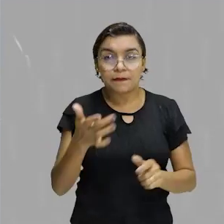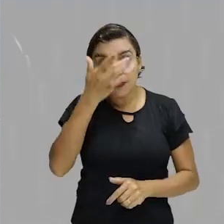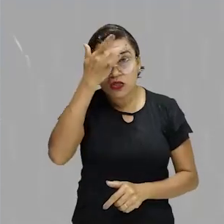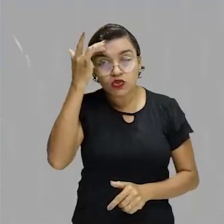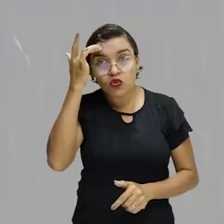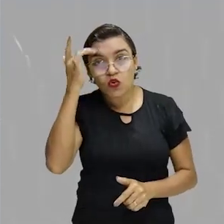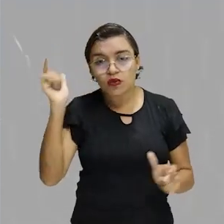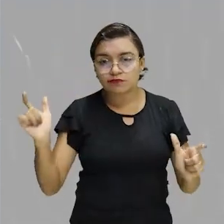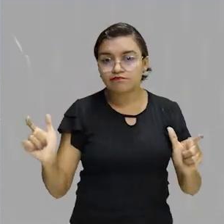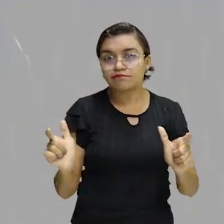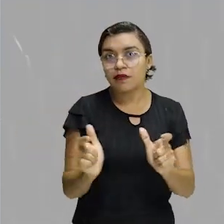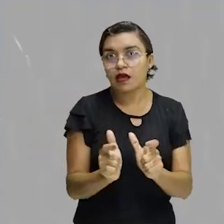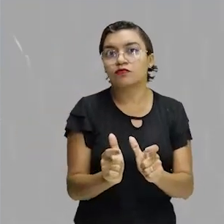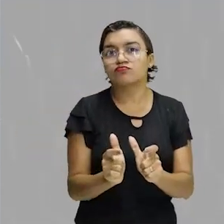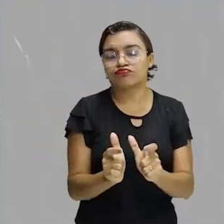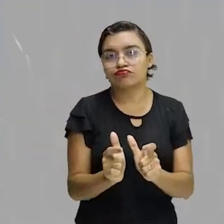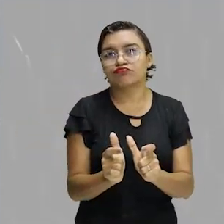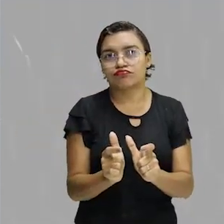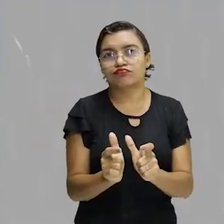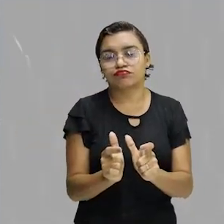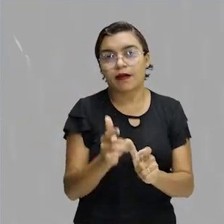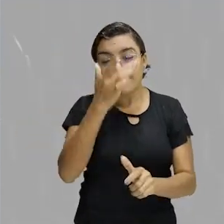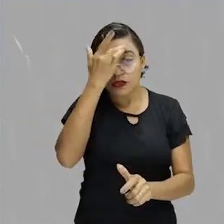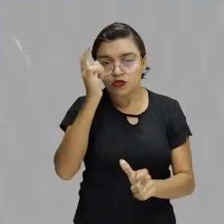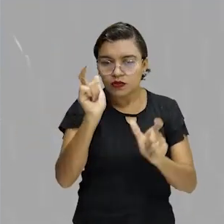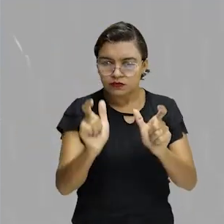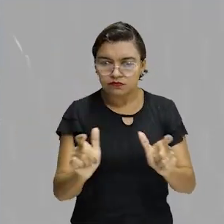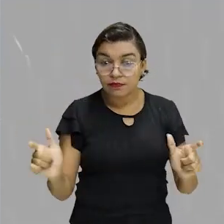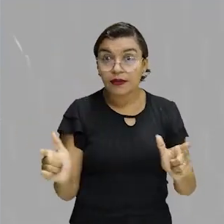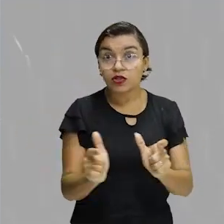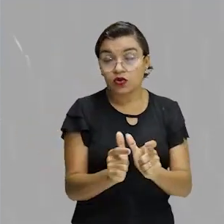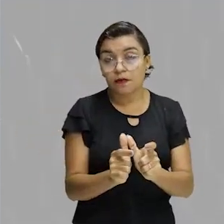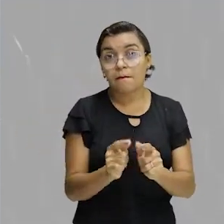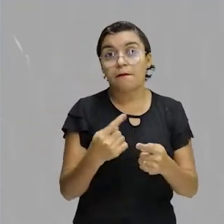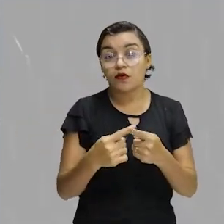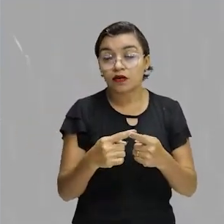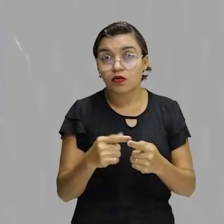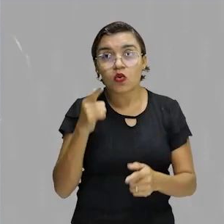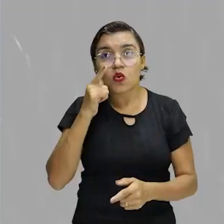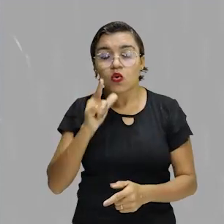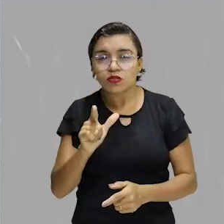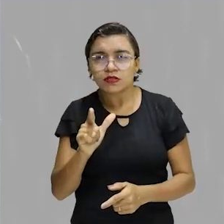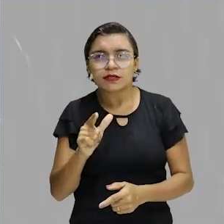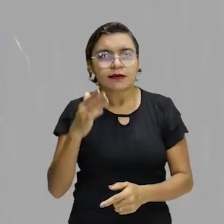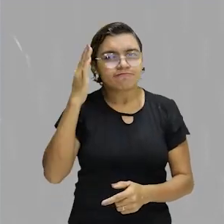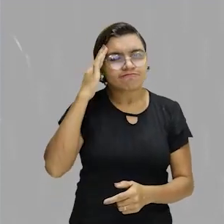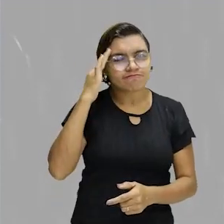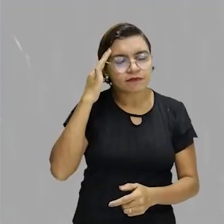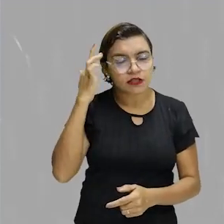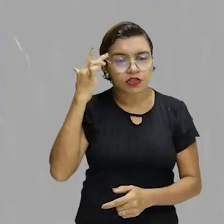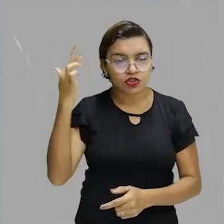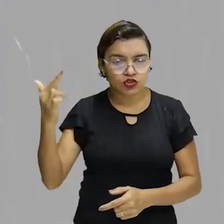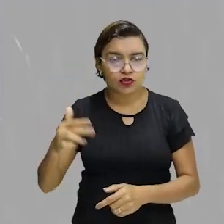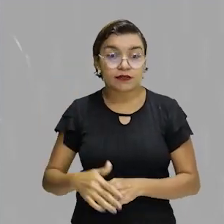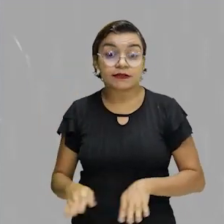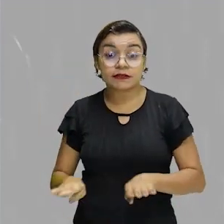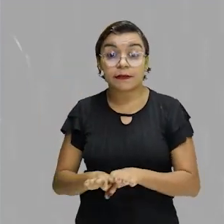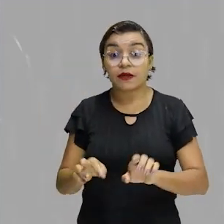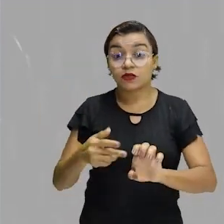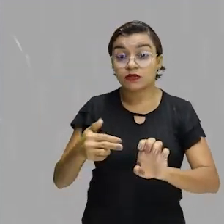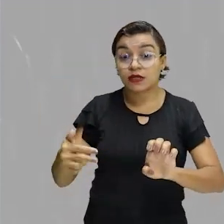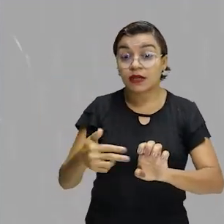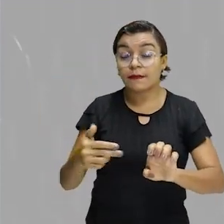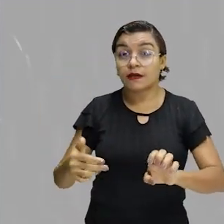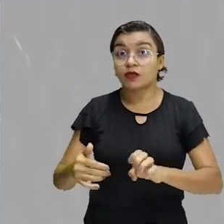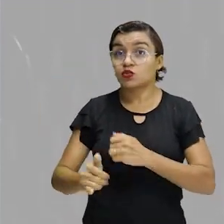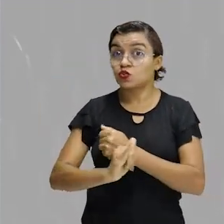que ter um número de personagens menor para que você consiga desenvolver a história. Os elementos do conto